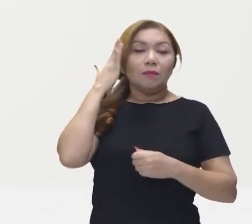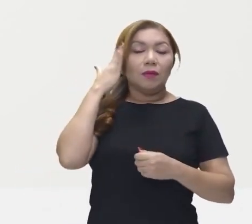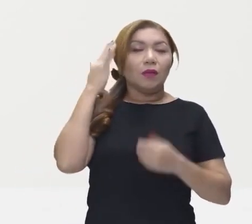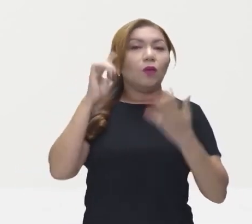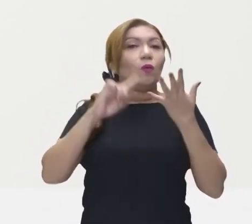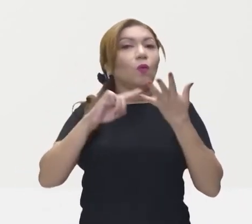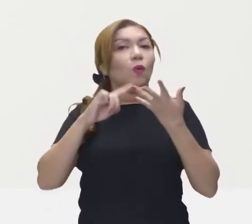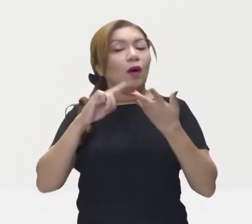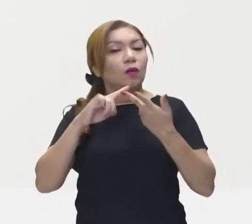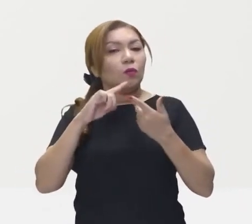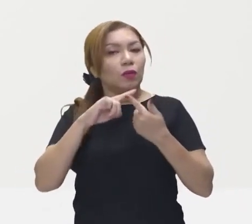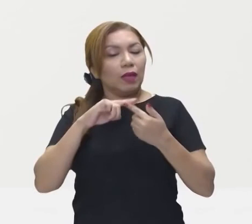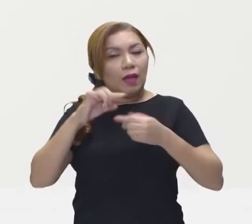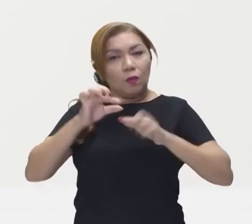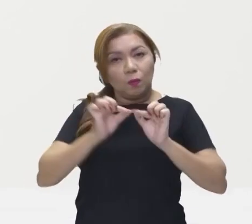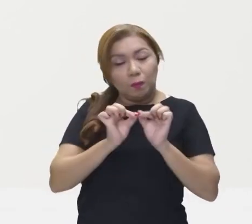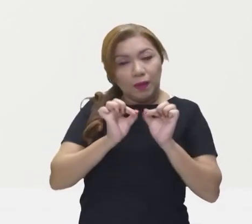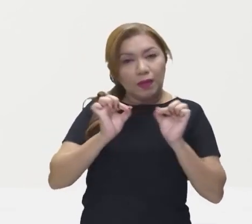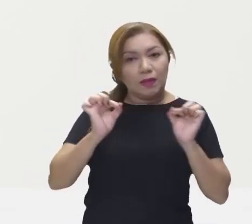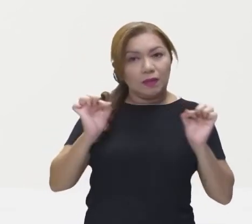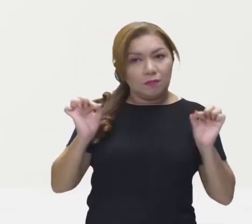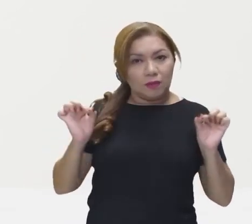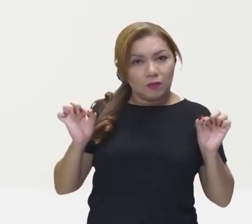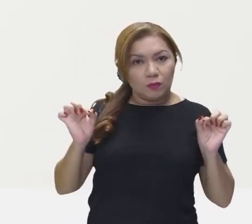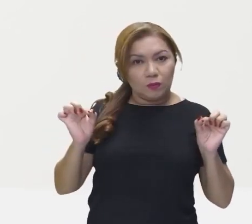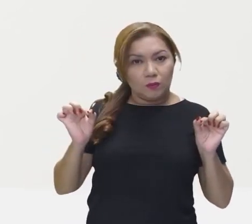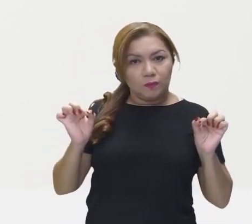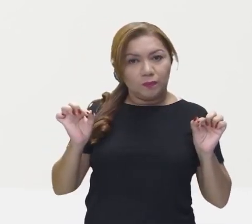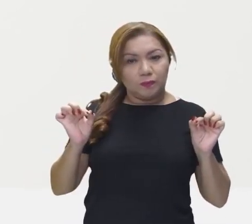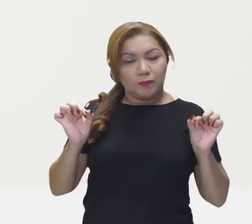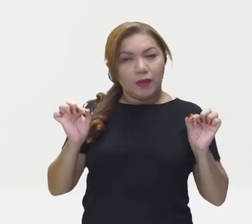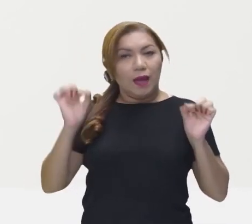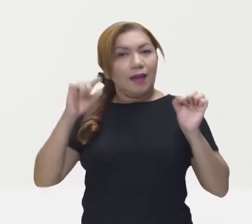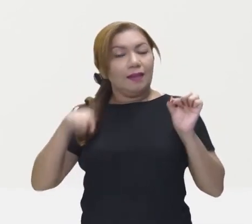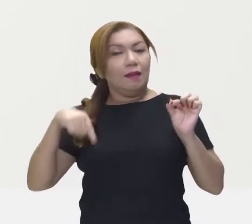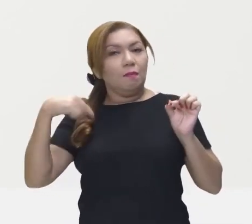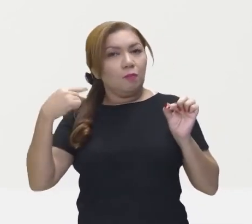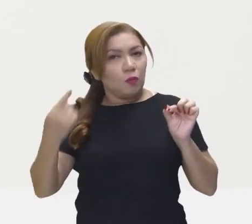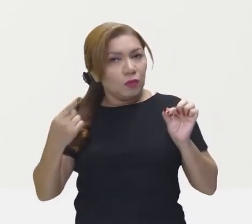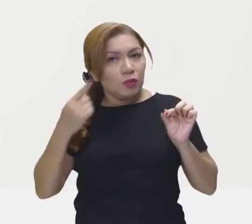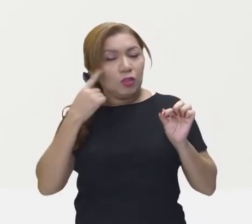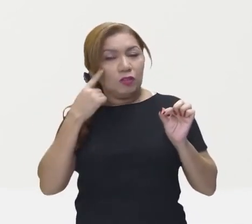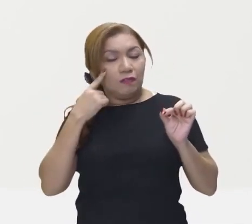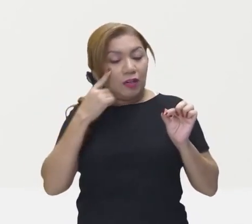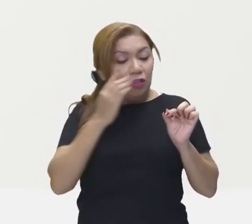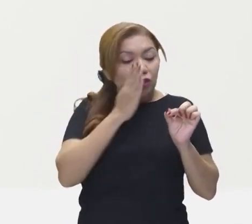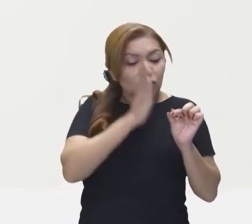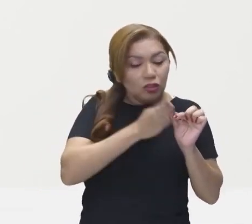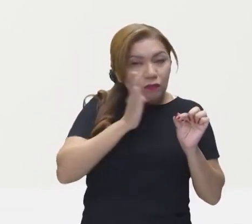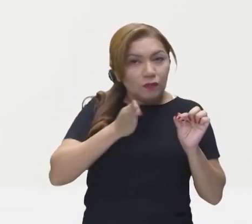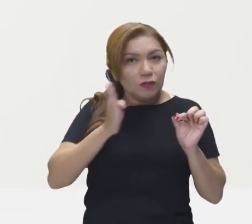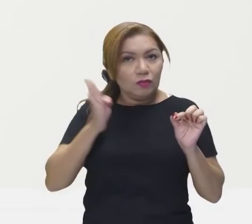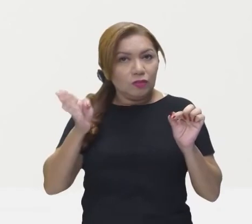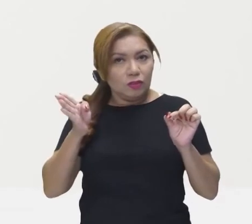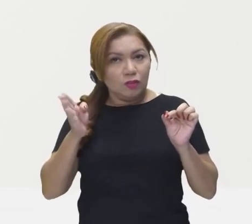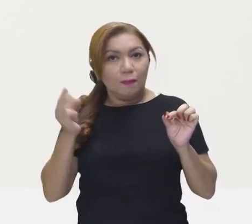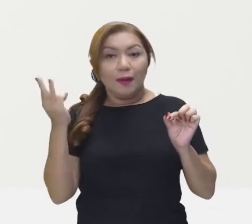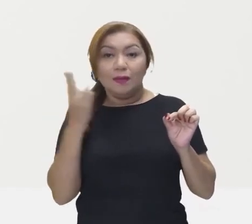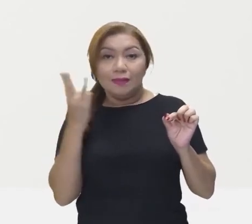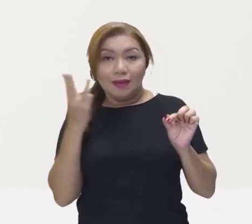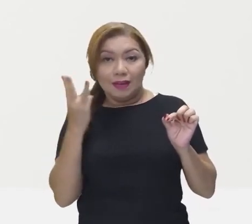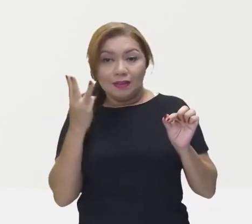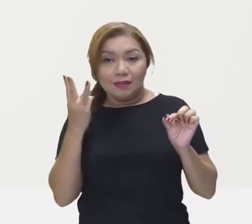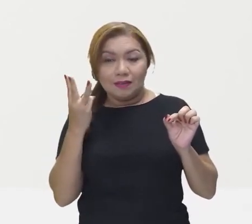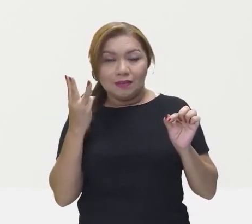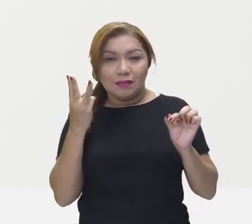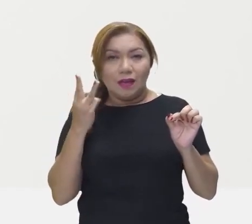Beleza. E depois a gente vai pegar esse total e nós vamos dividir por 3, porque cada